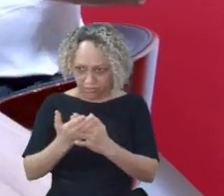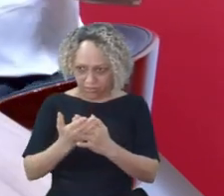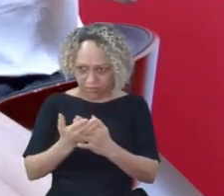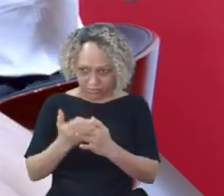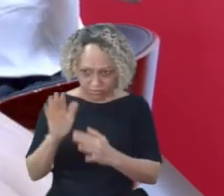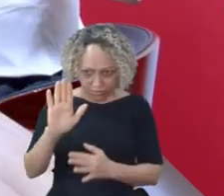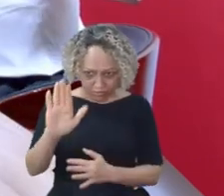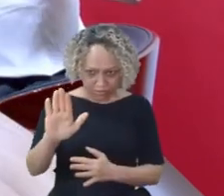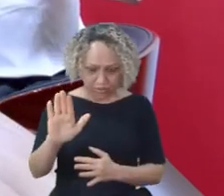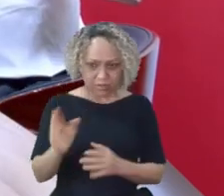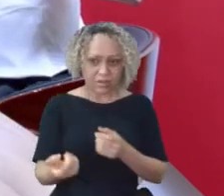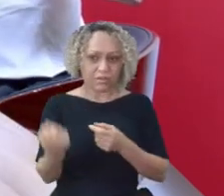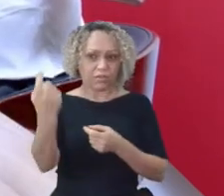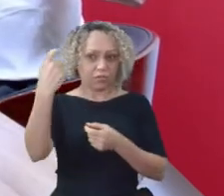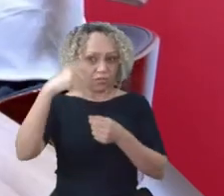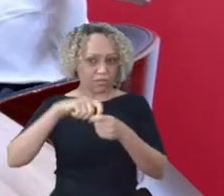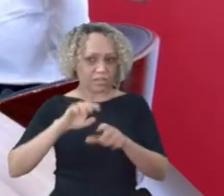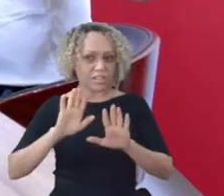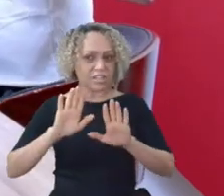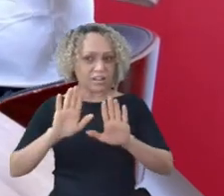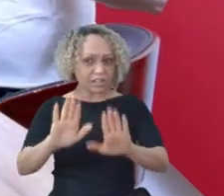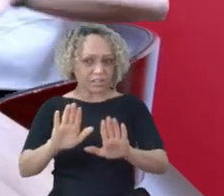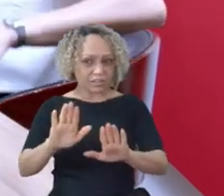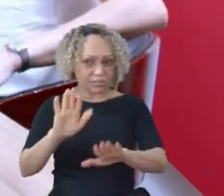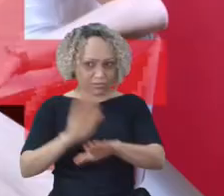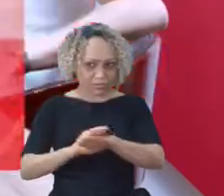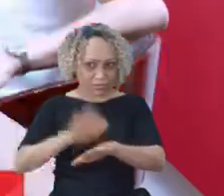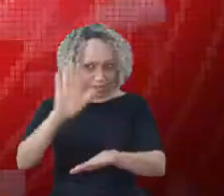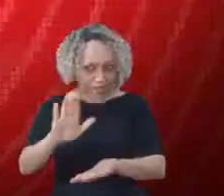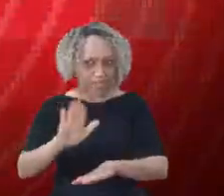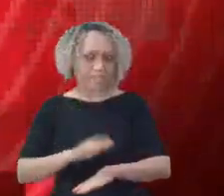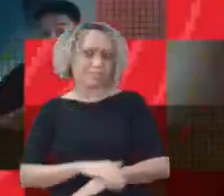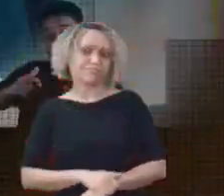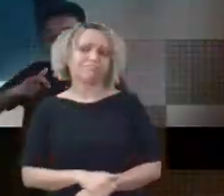tá, gente, a gente vai para um rápido intervalo e já volta, não sai daí.